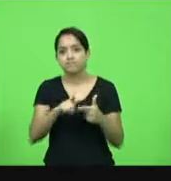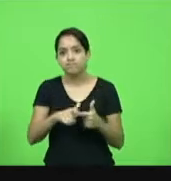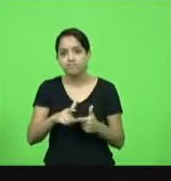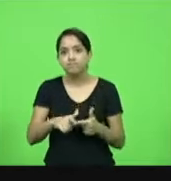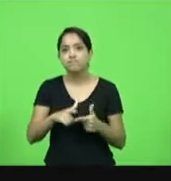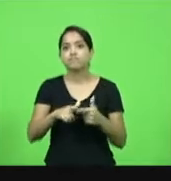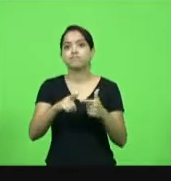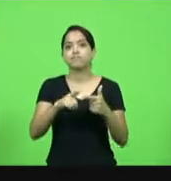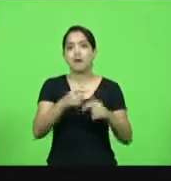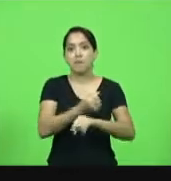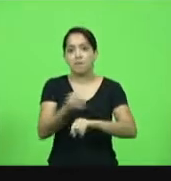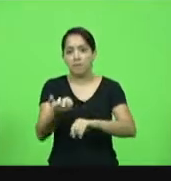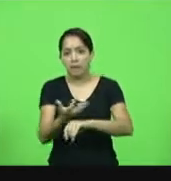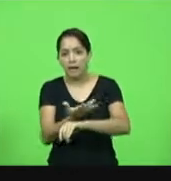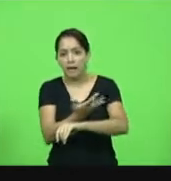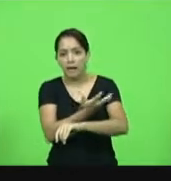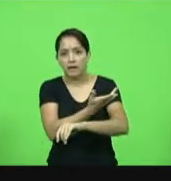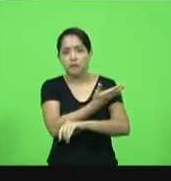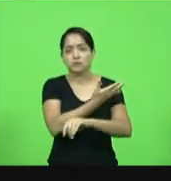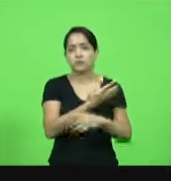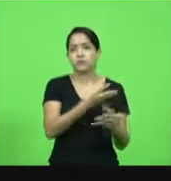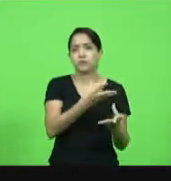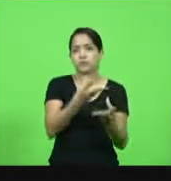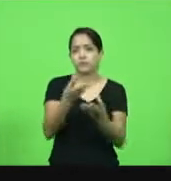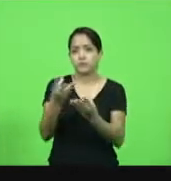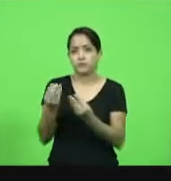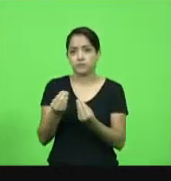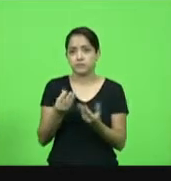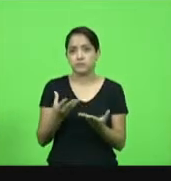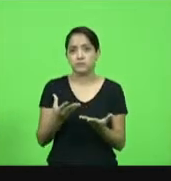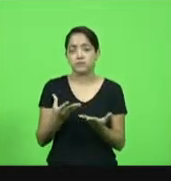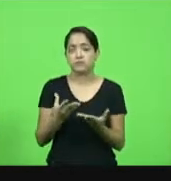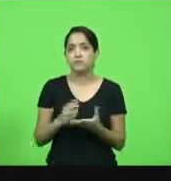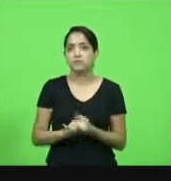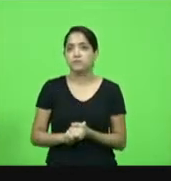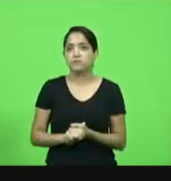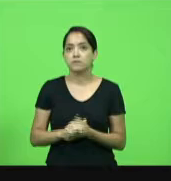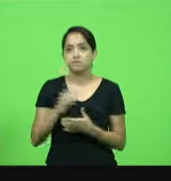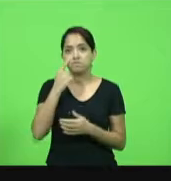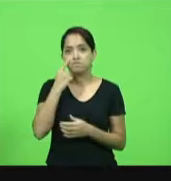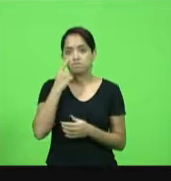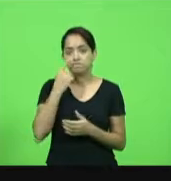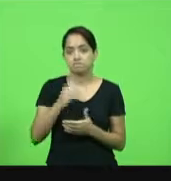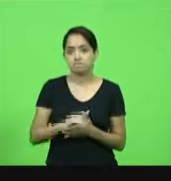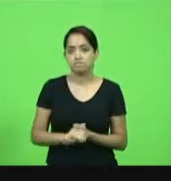roçada. Tem mais um ou só esse? Olha ali.